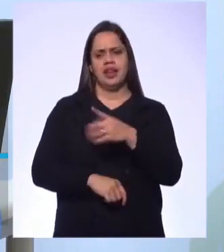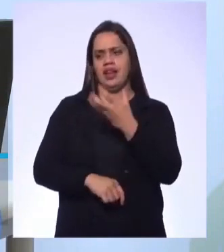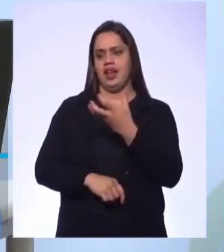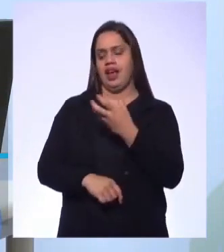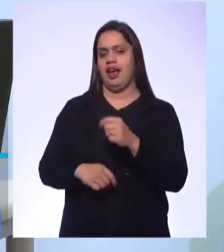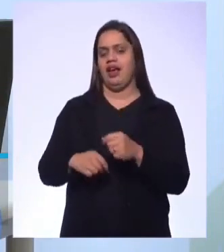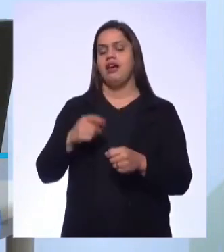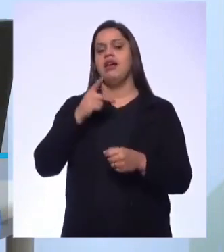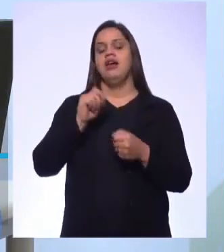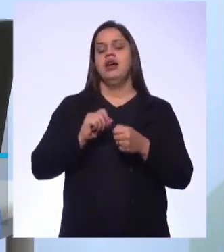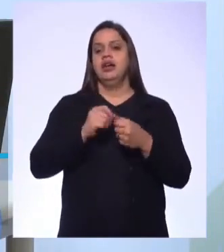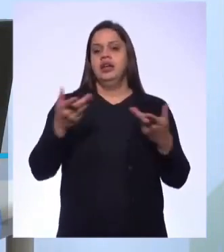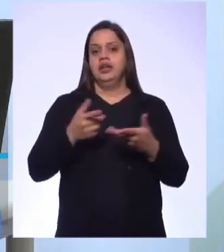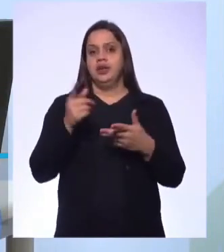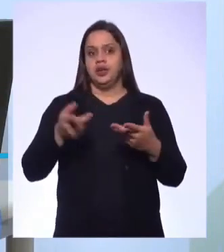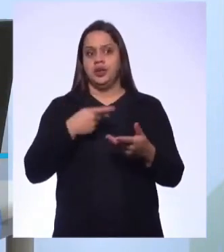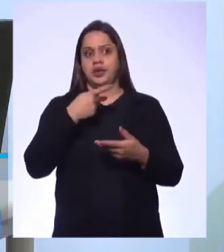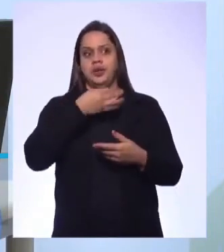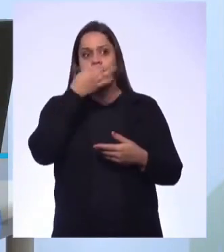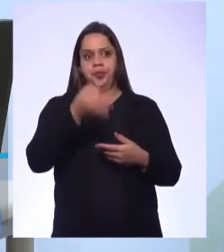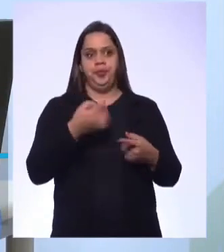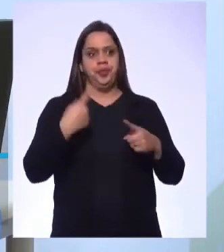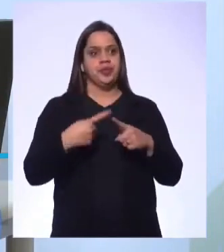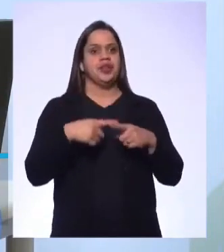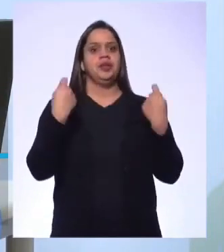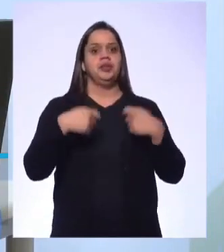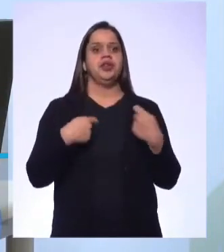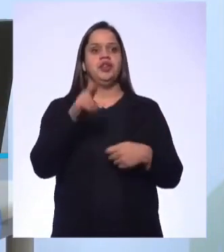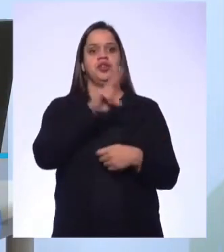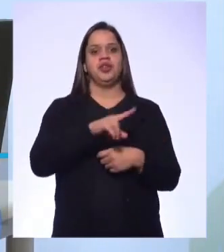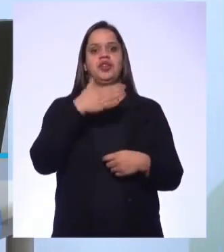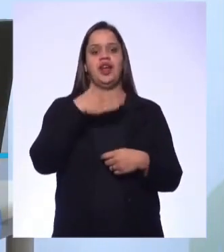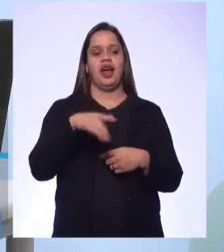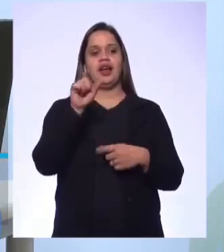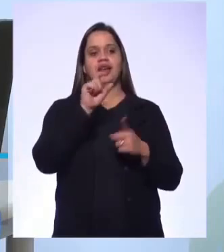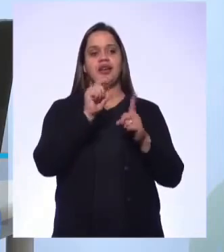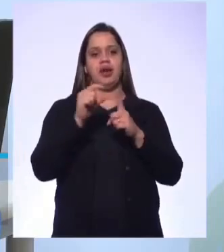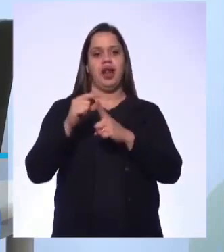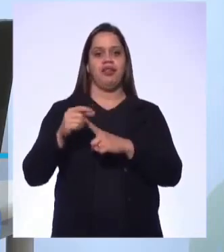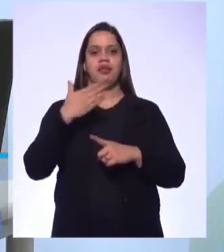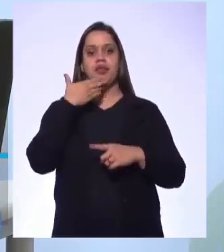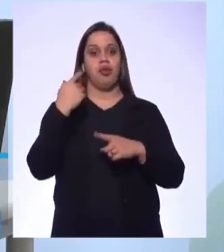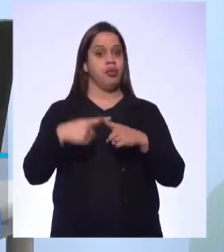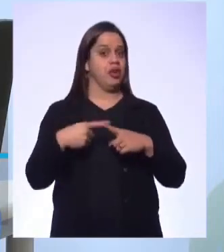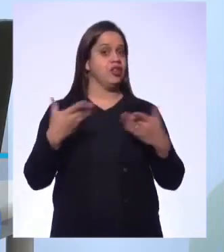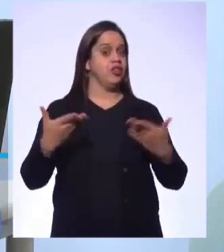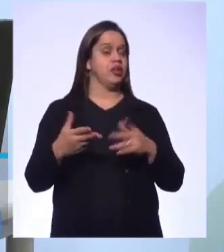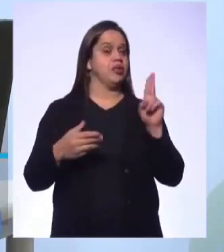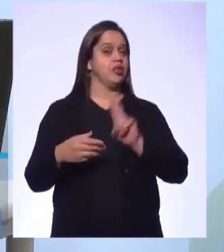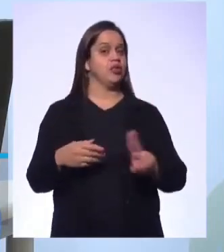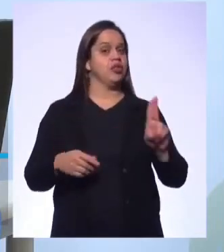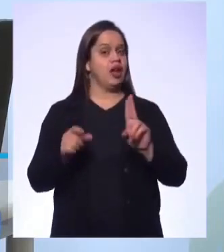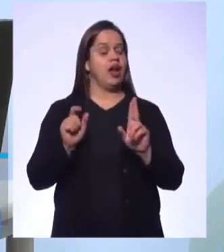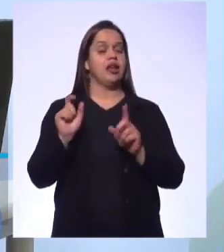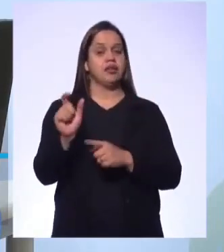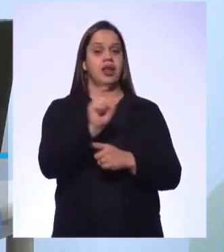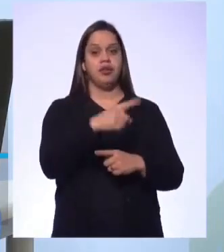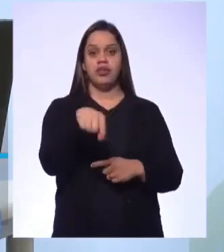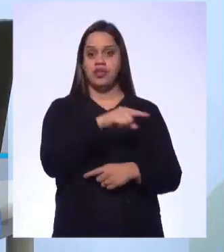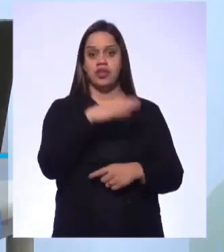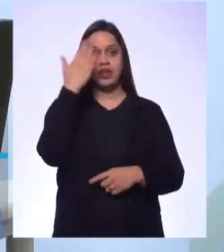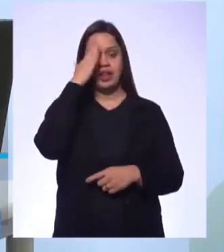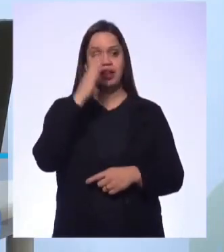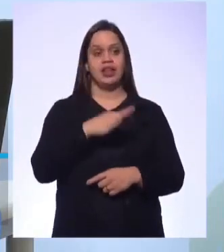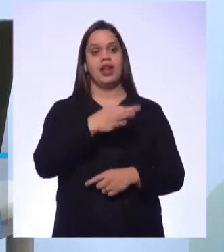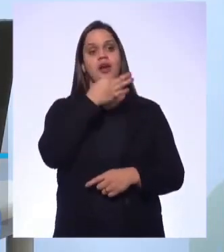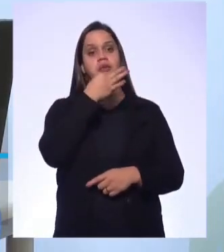seu apontamento que você ia fazer, Déia? Porque de repente você tenta usar as palavras melhor, porque aqui a gente vai ter que tentar utilizar as palavras para vocês entenderem o nosso ponto